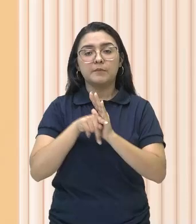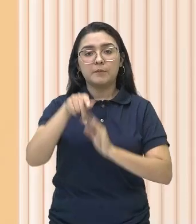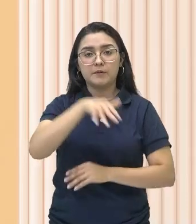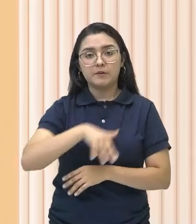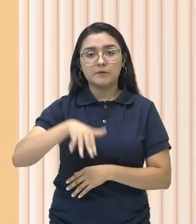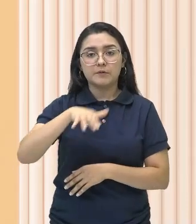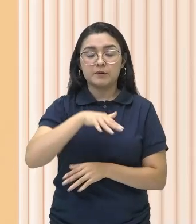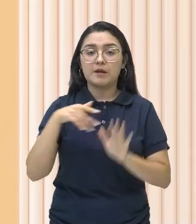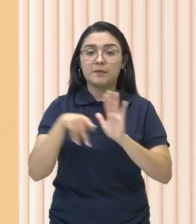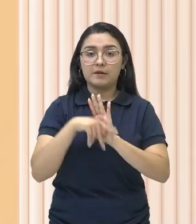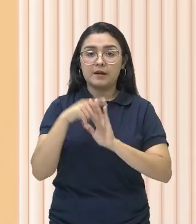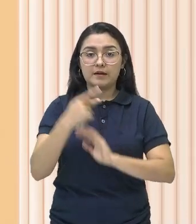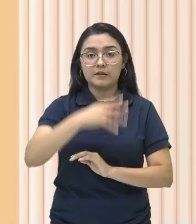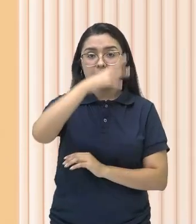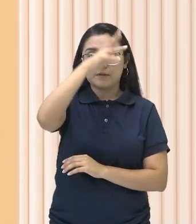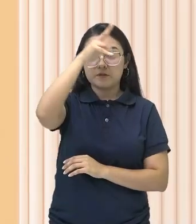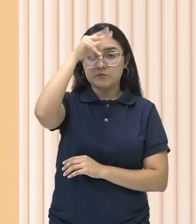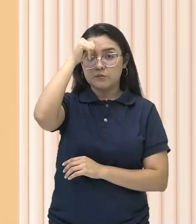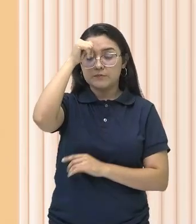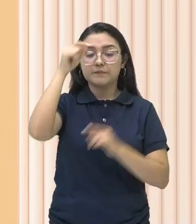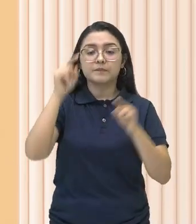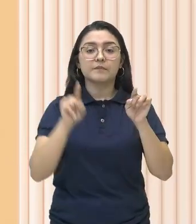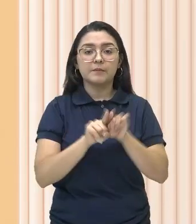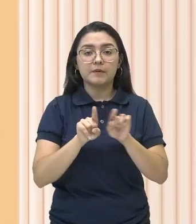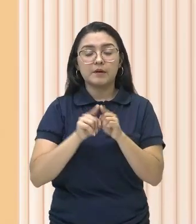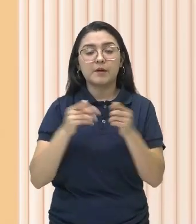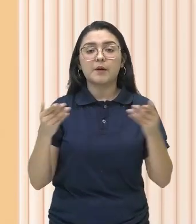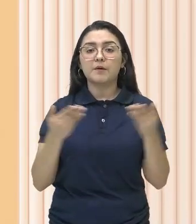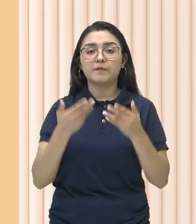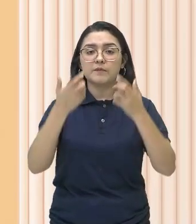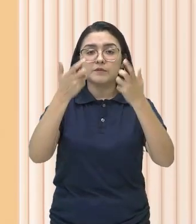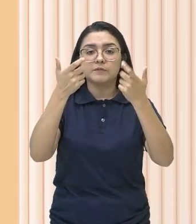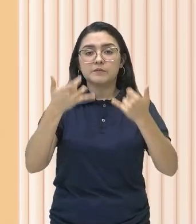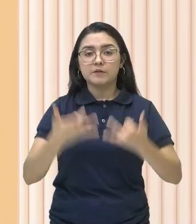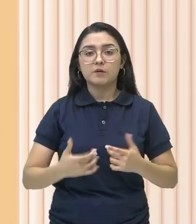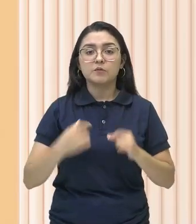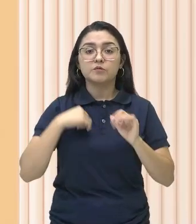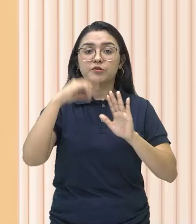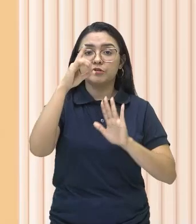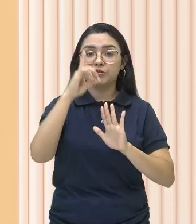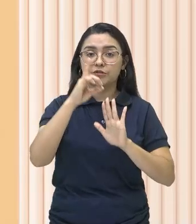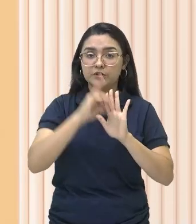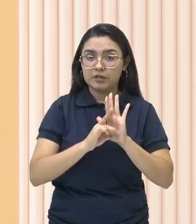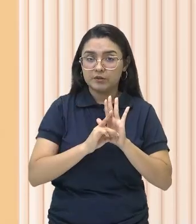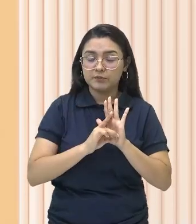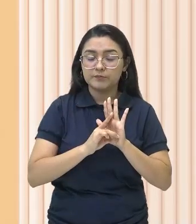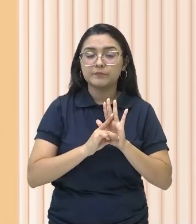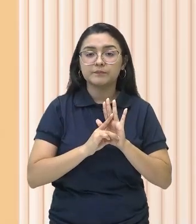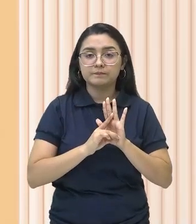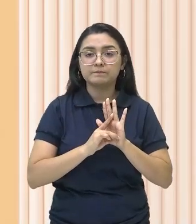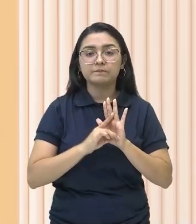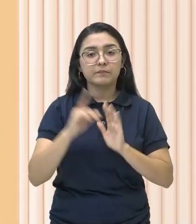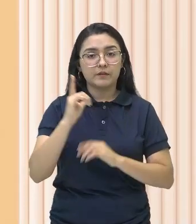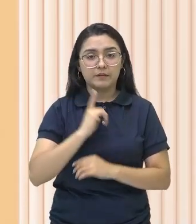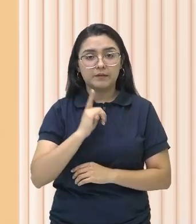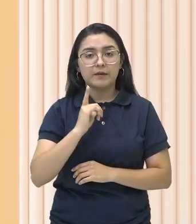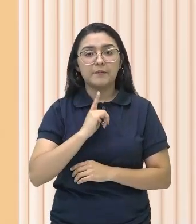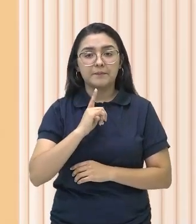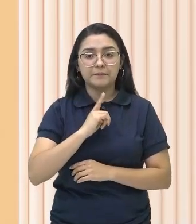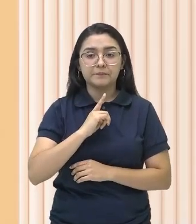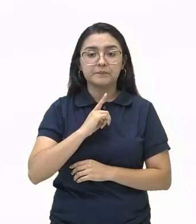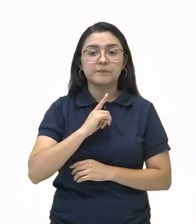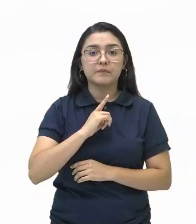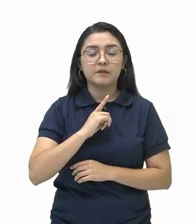aqui, né, no Amazonas. E agora a gente vai falar o quê? Sobre os direitos. Tem direitos sim. Tá?